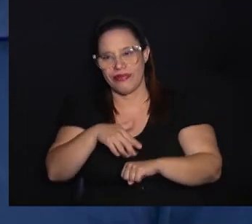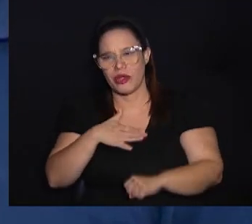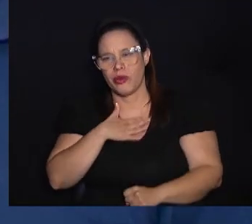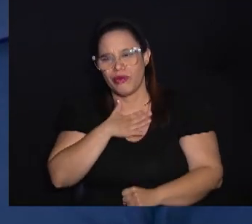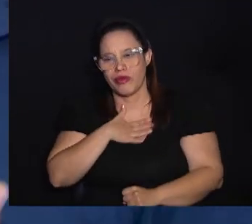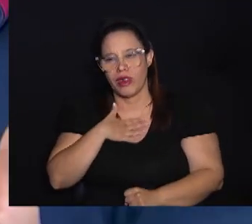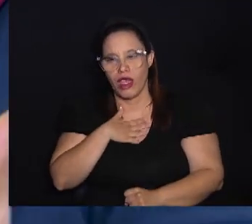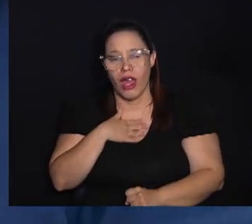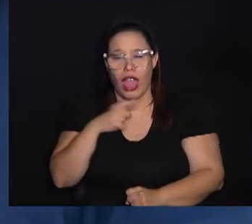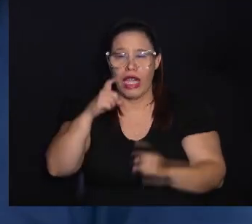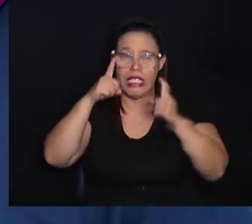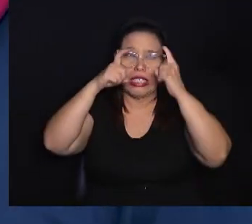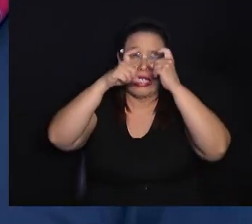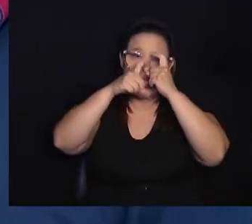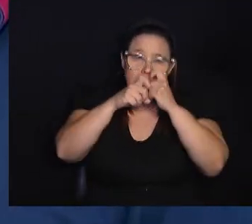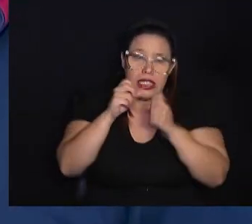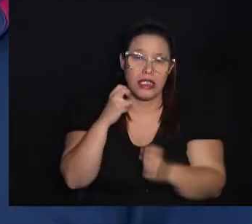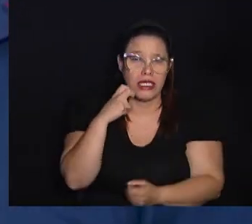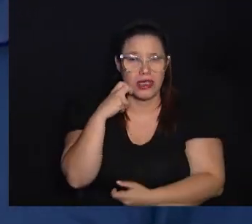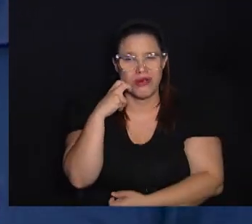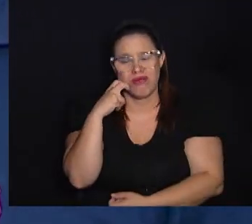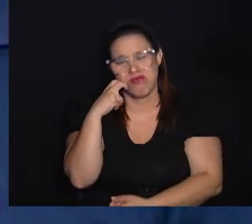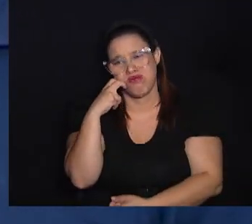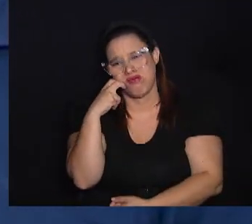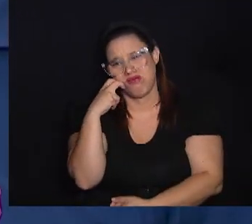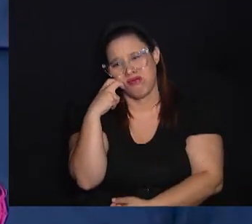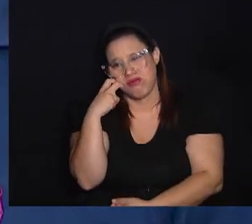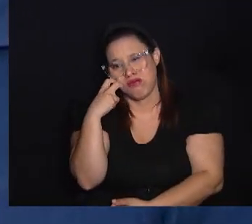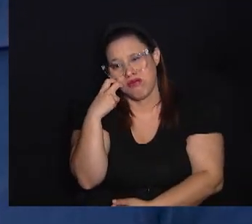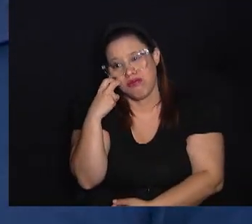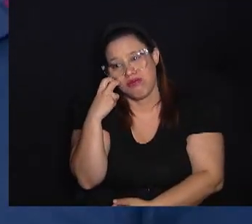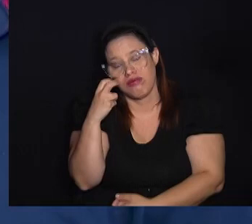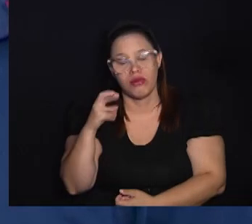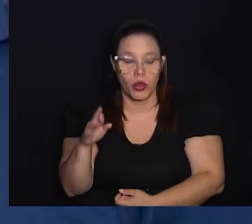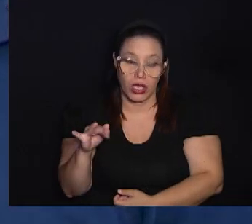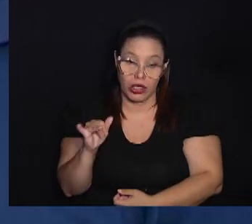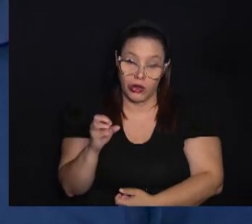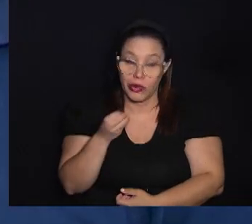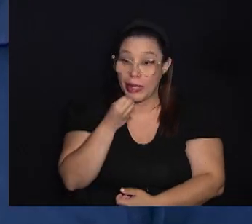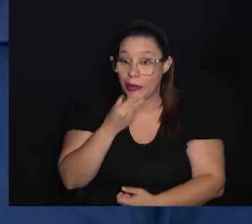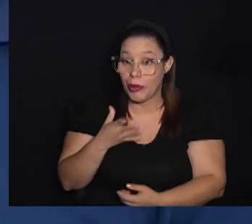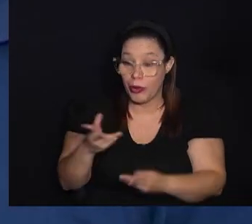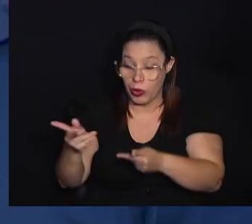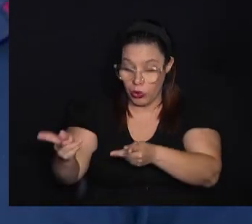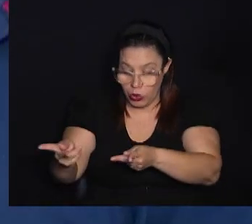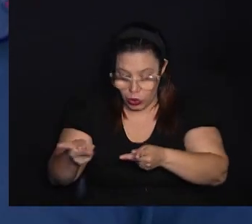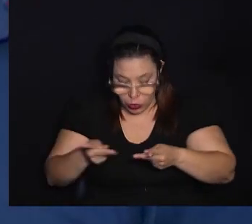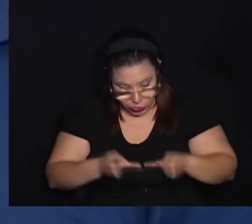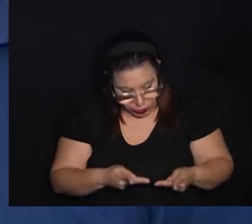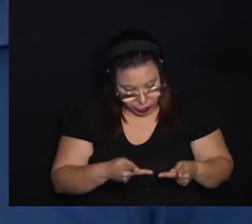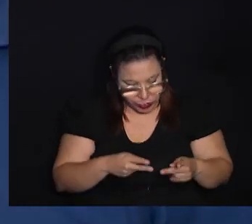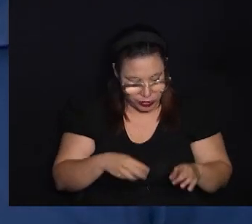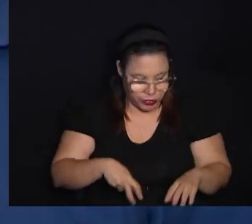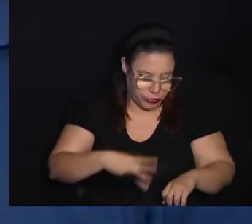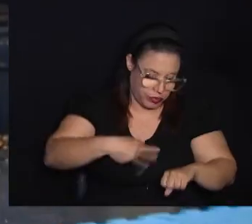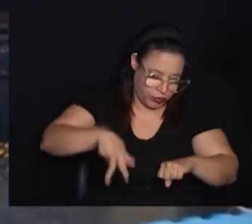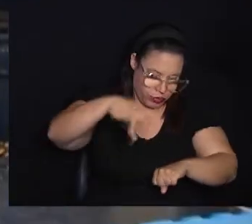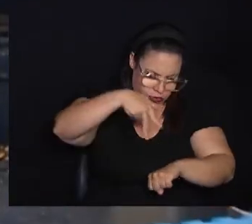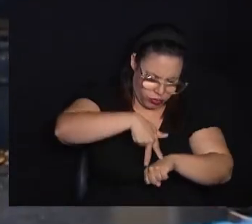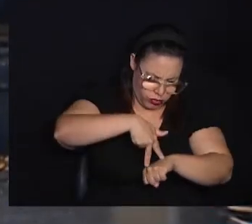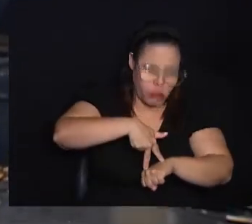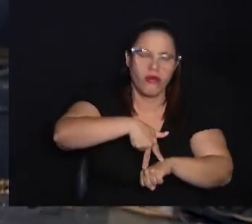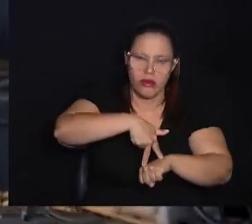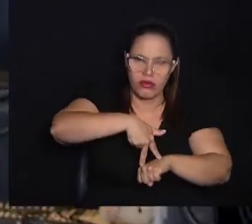mais dificuldade, timidez. Então o circo é bacana, porque ele consegue trazer a pessoa no local